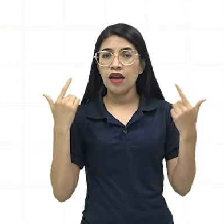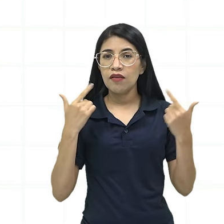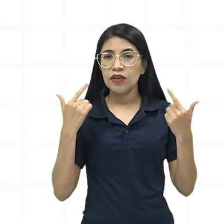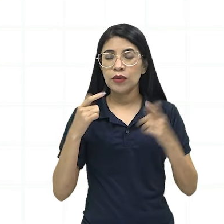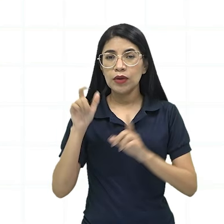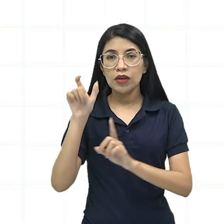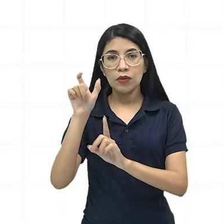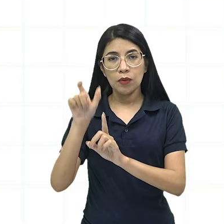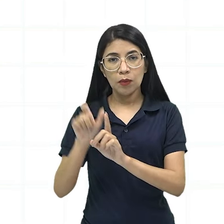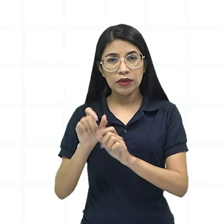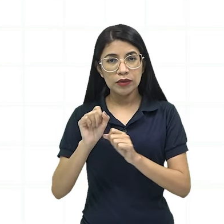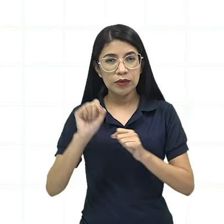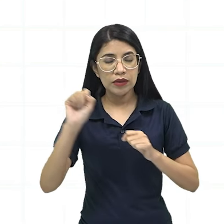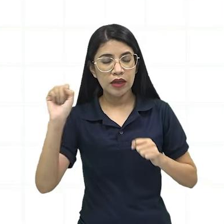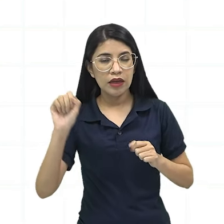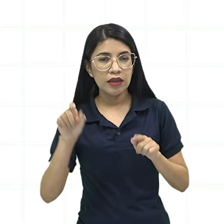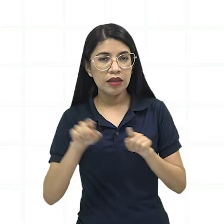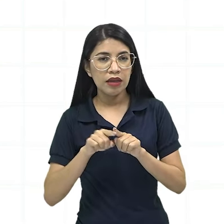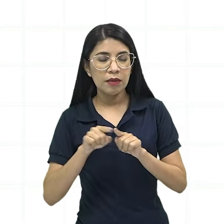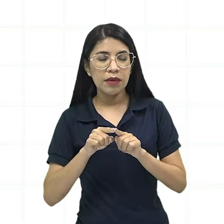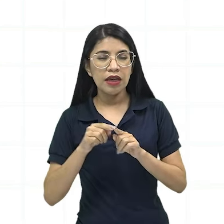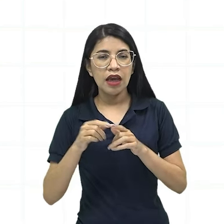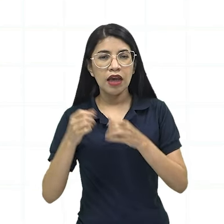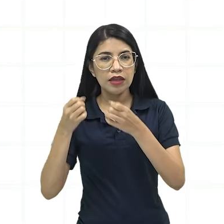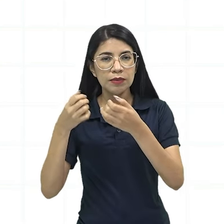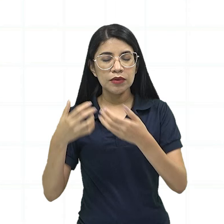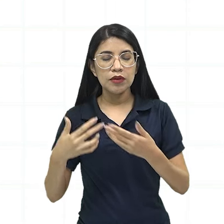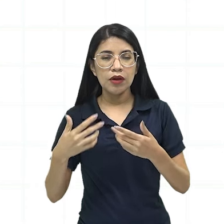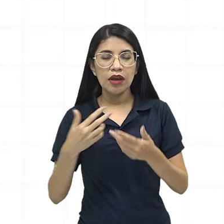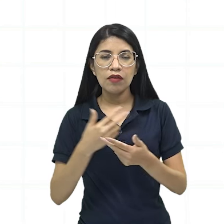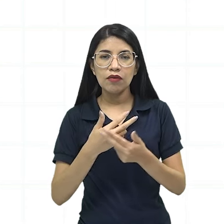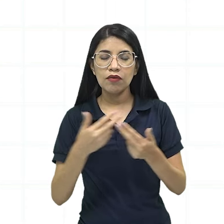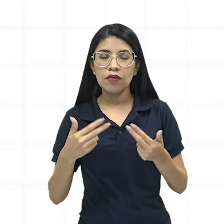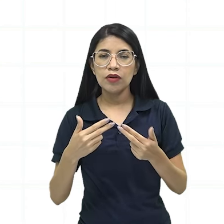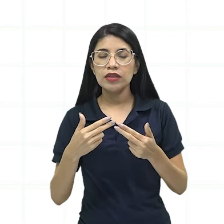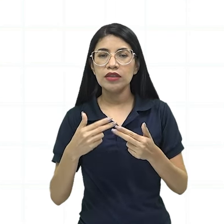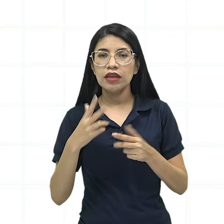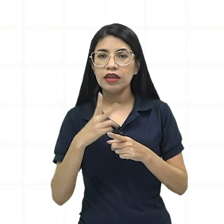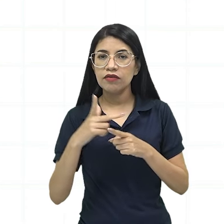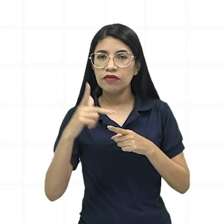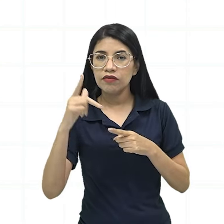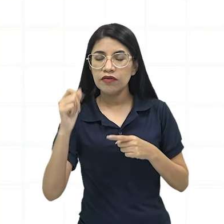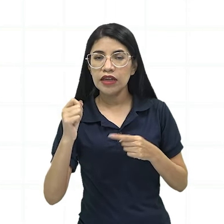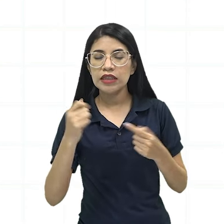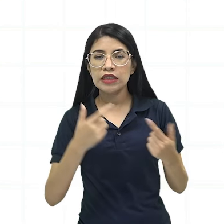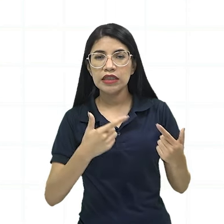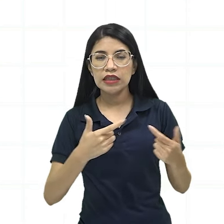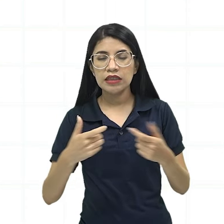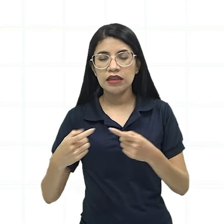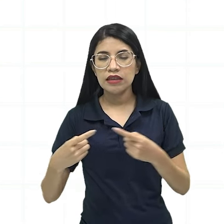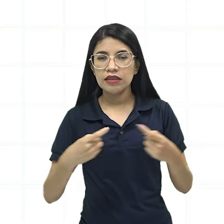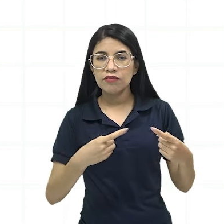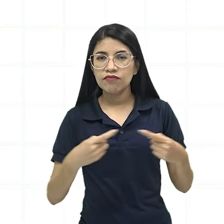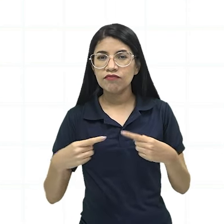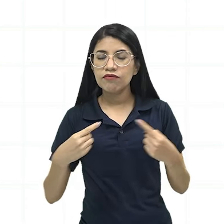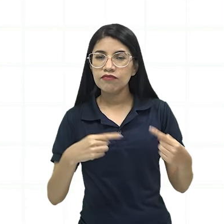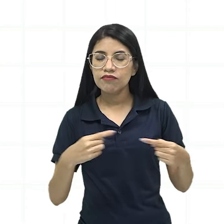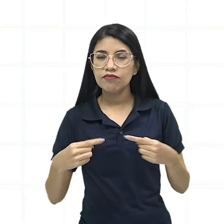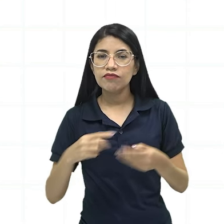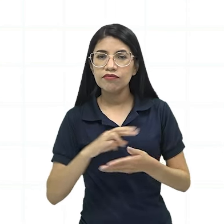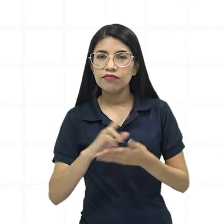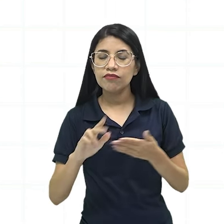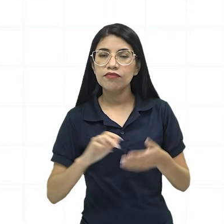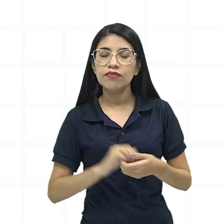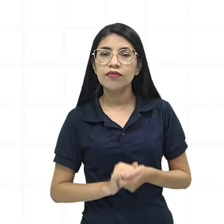de um herói e as suas façanhas guerreiras, porque ele vence grandes desafios, não é?